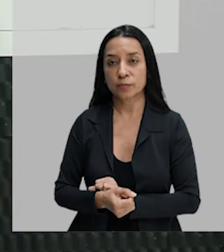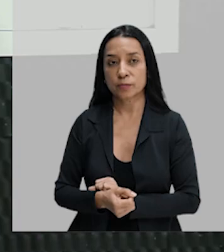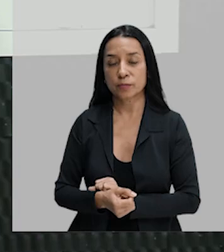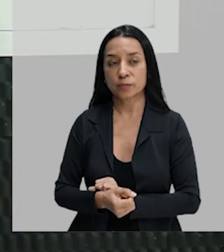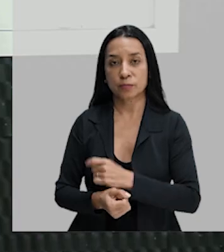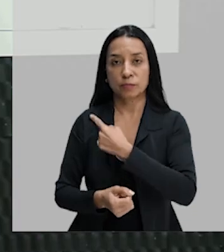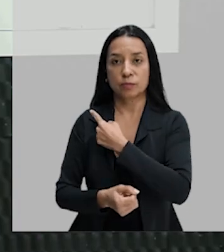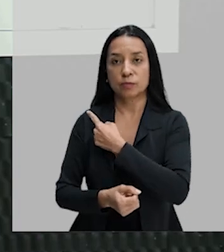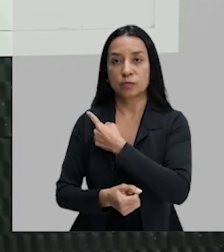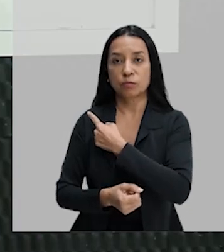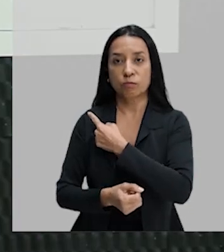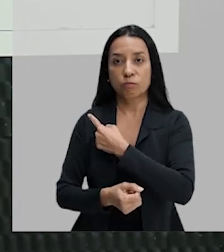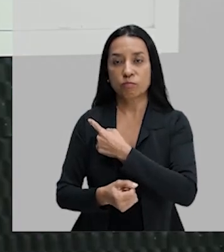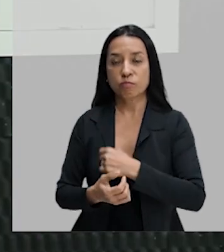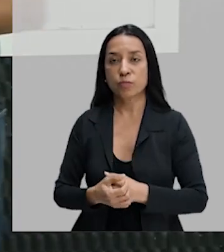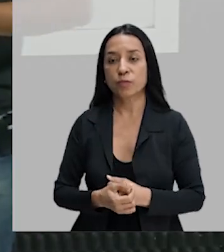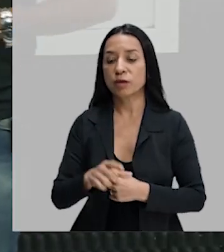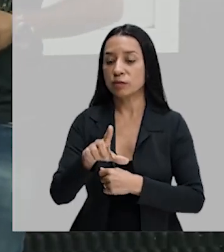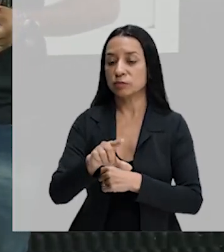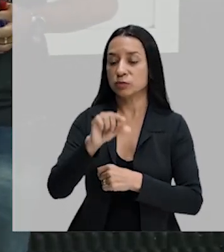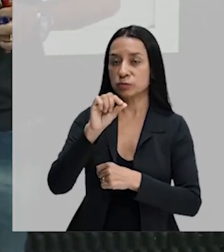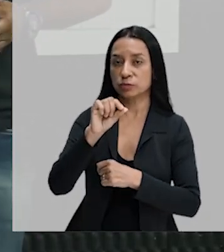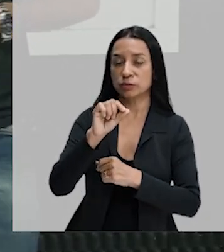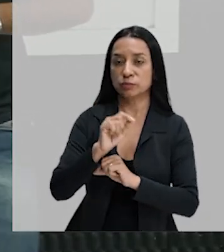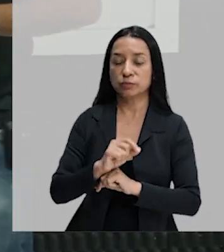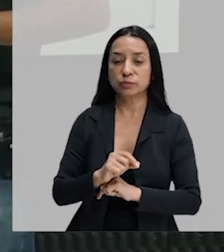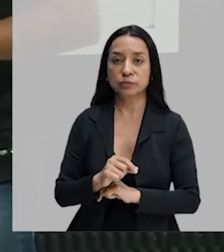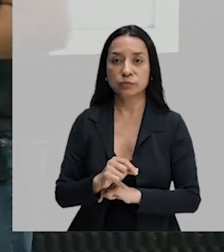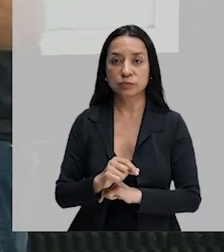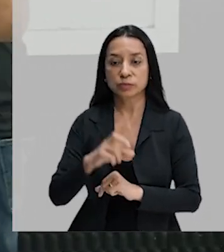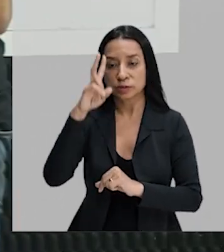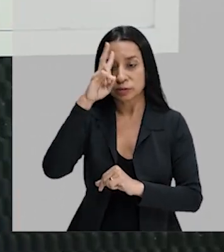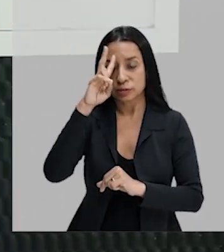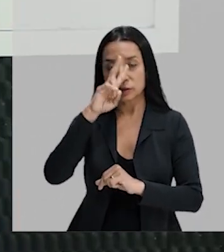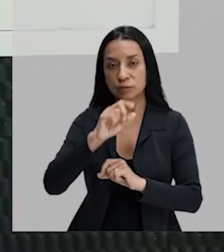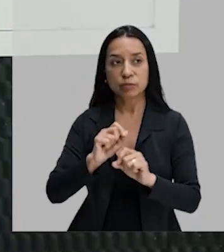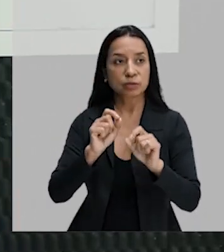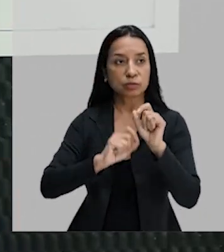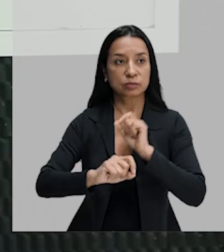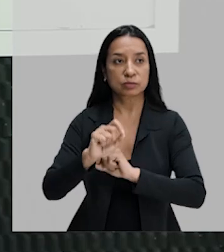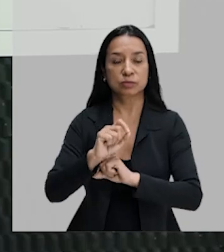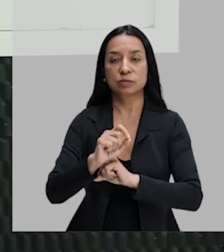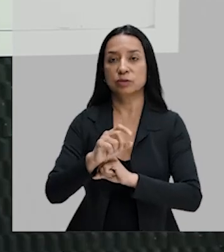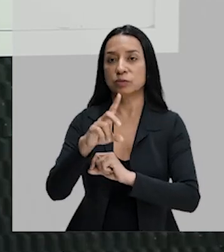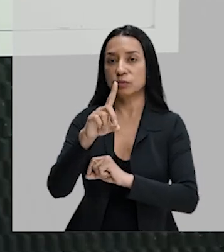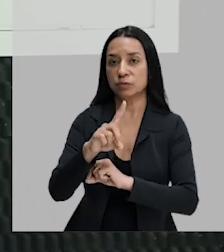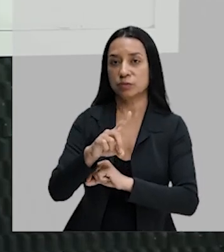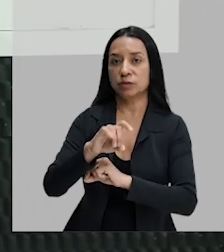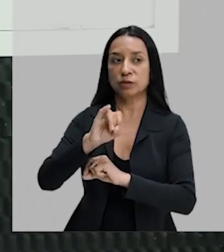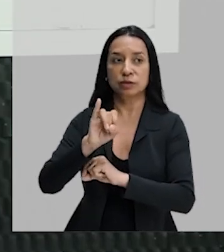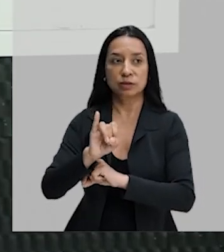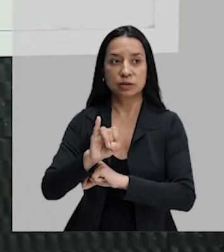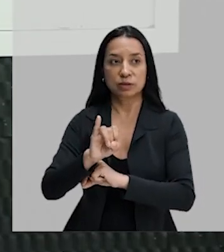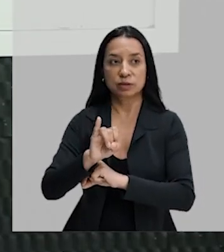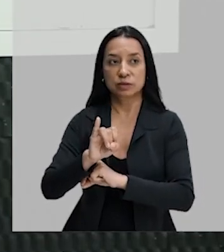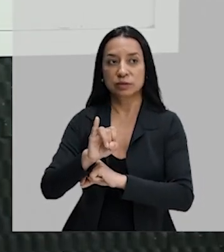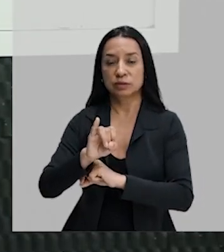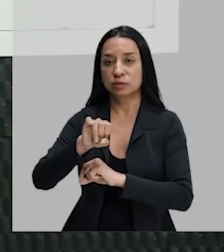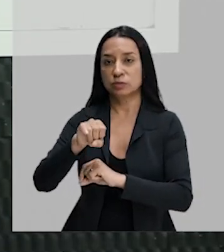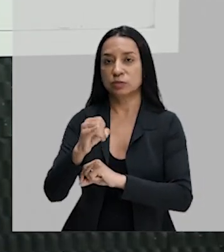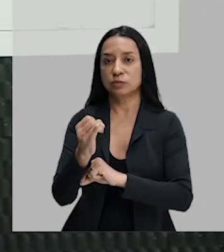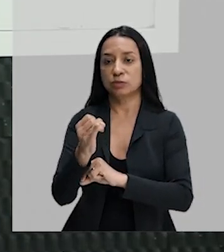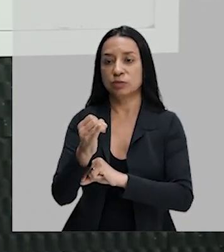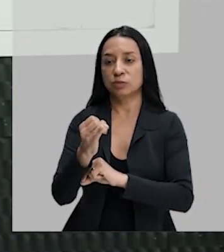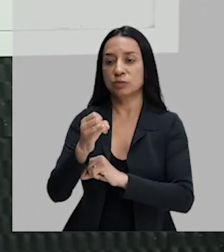elemento escolhido tá lembrando que o menor complementar é aquele determinante que você elimina